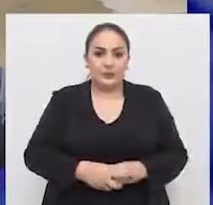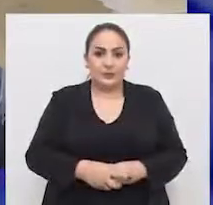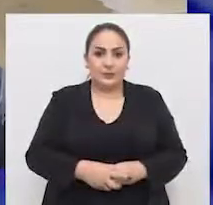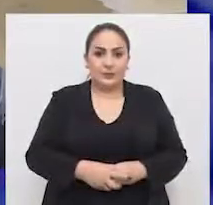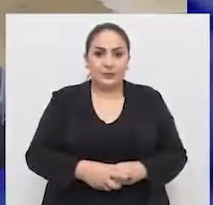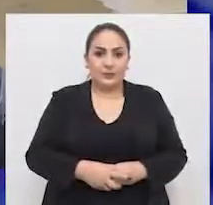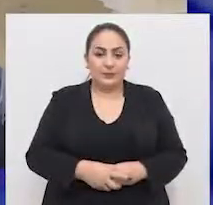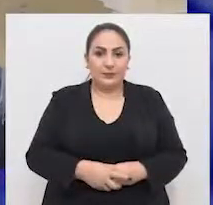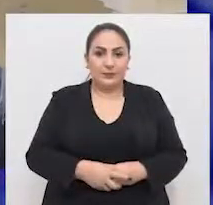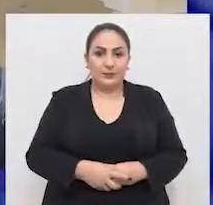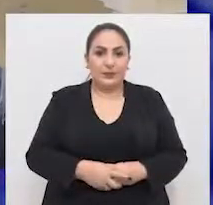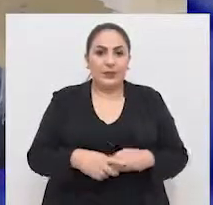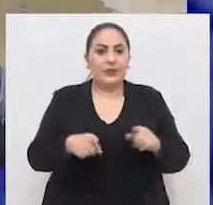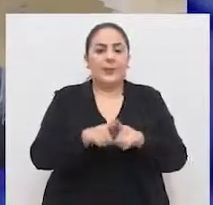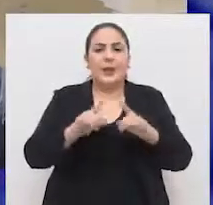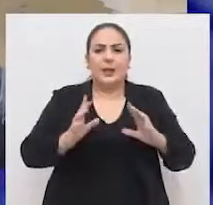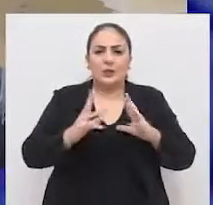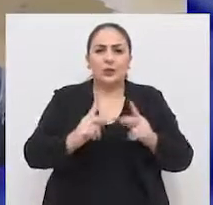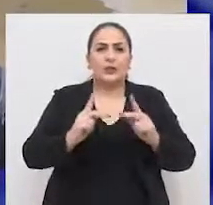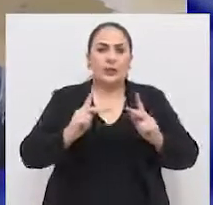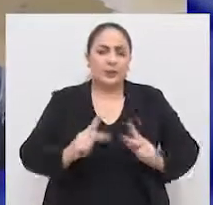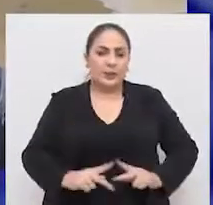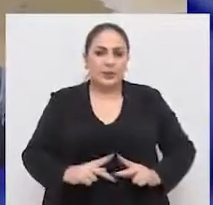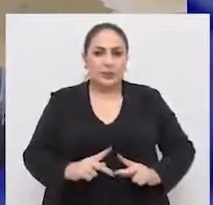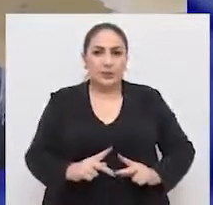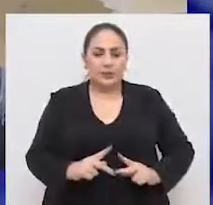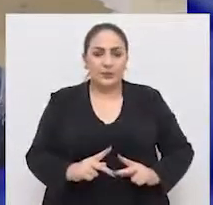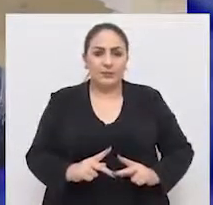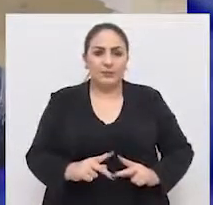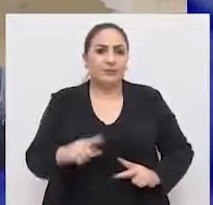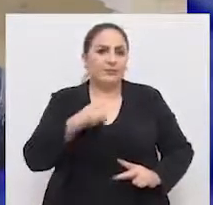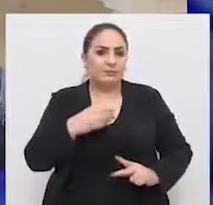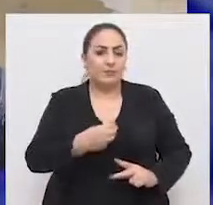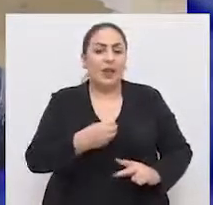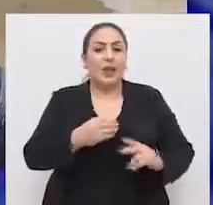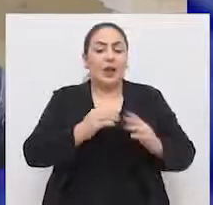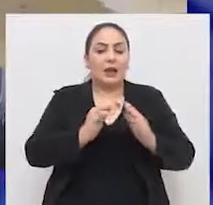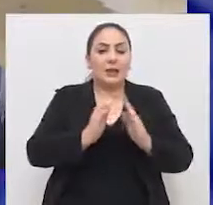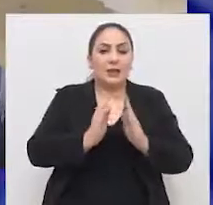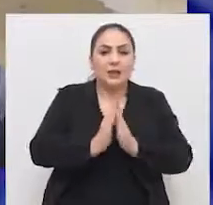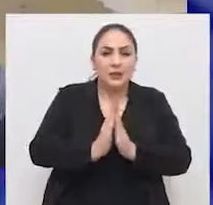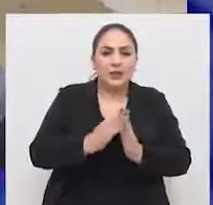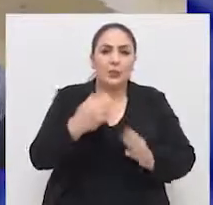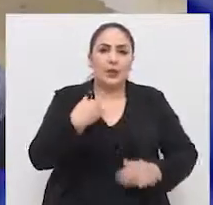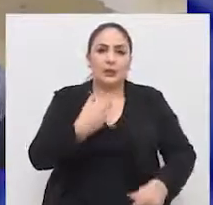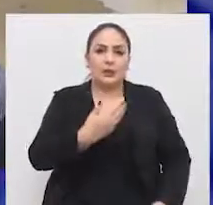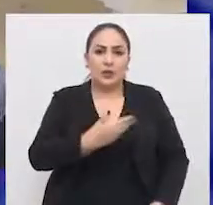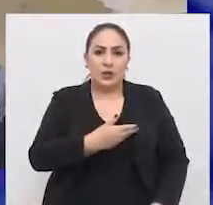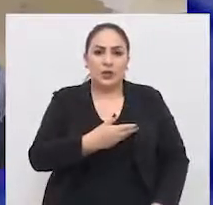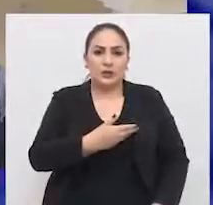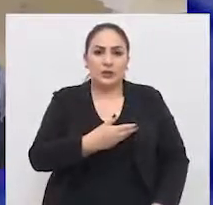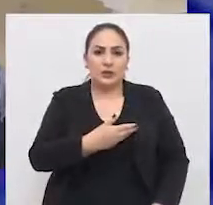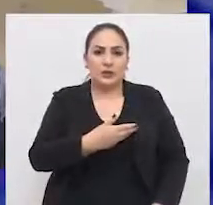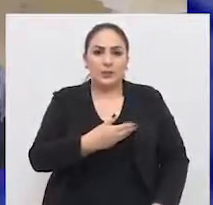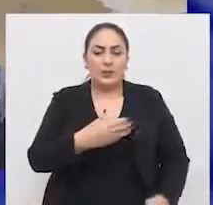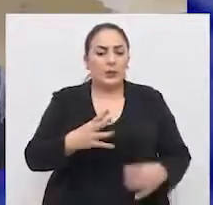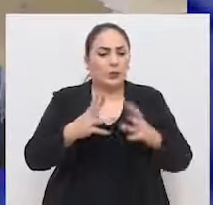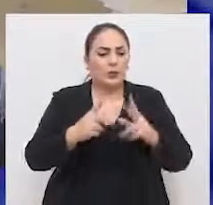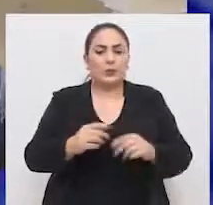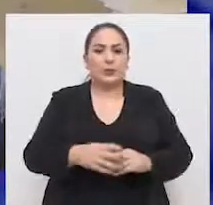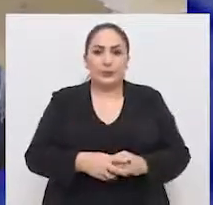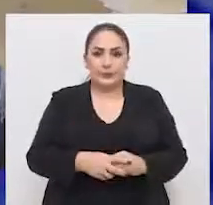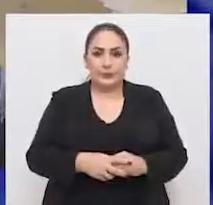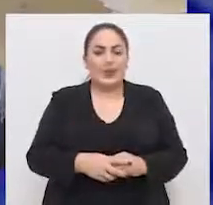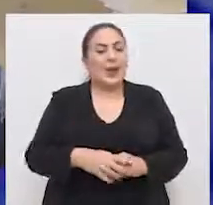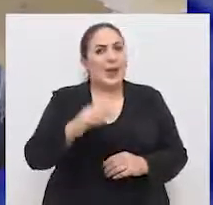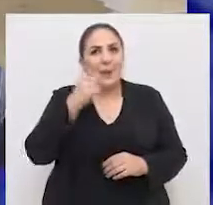perfeito. E a todas as pessoas que estiveram rezando por nós, para o nosso pequeno, que não foi apenas a gente, né?